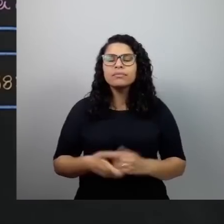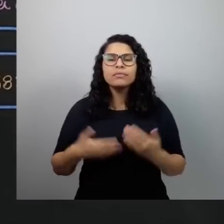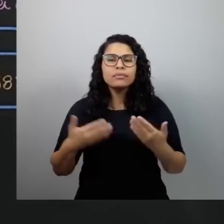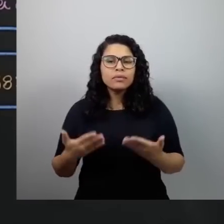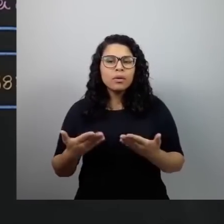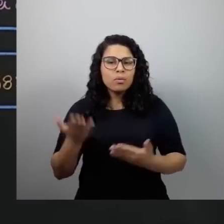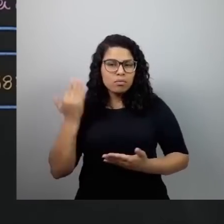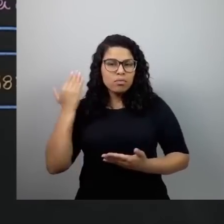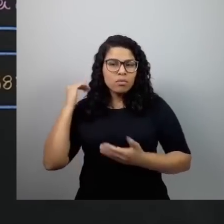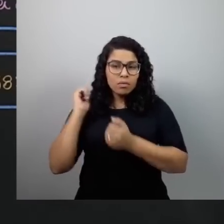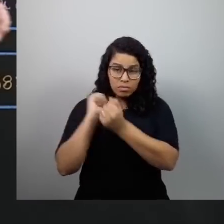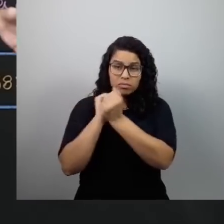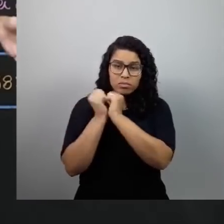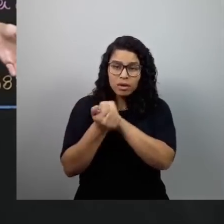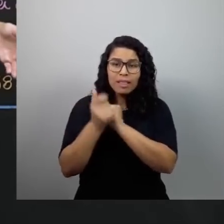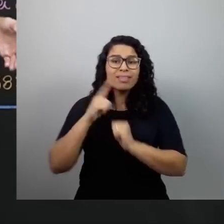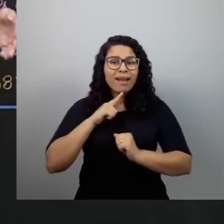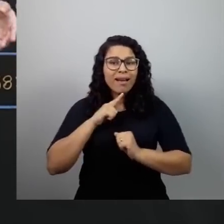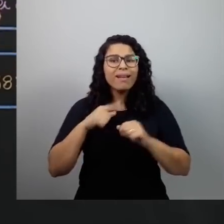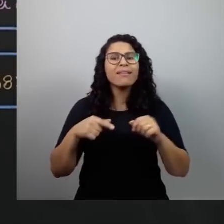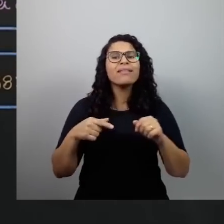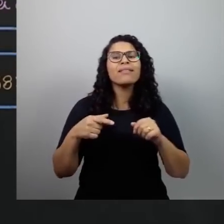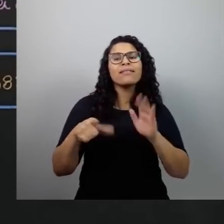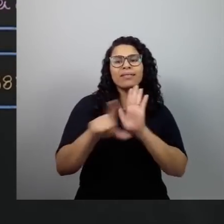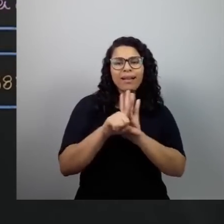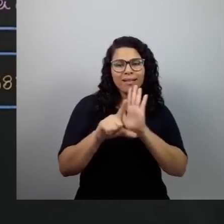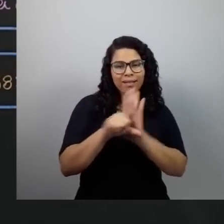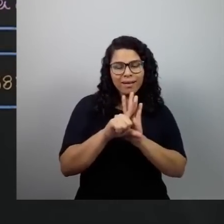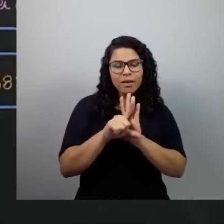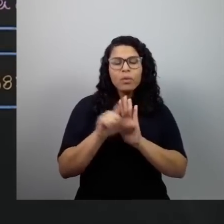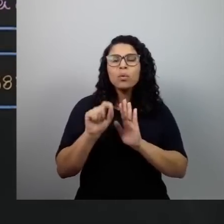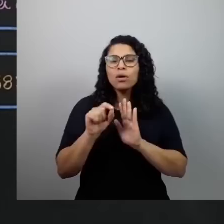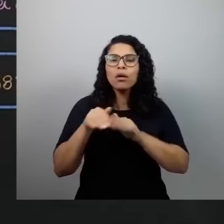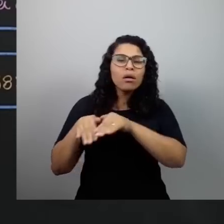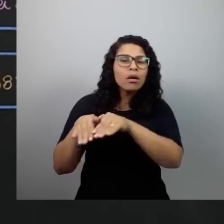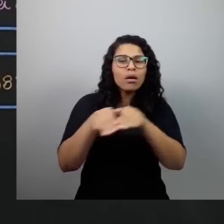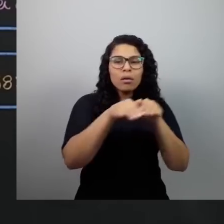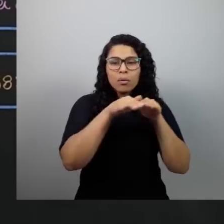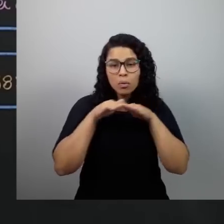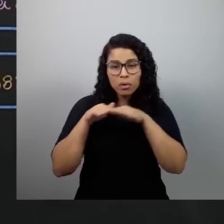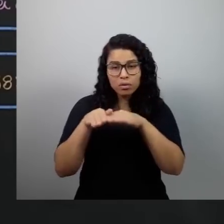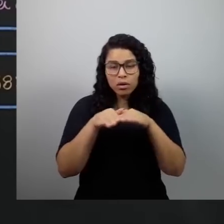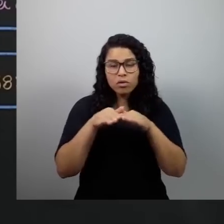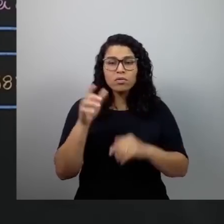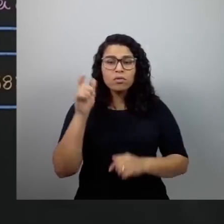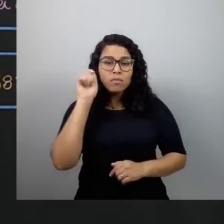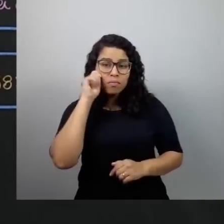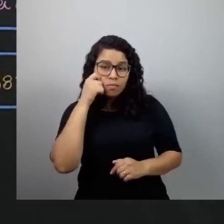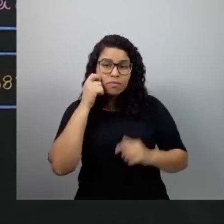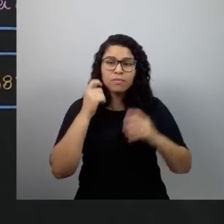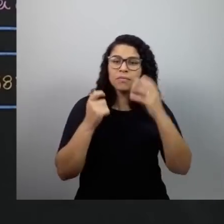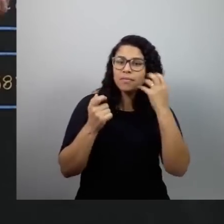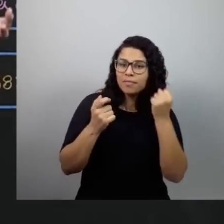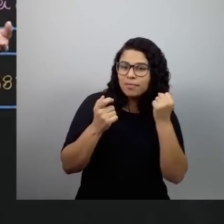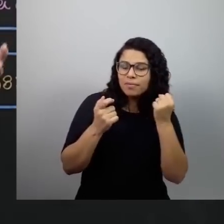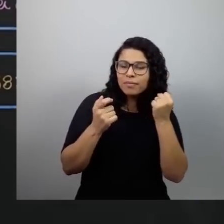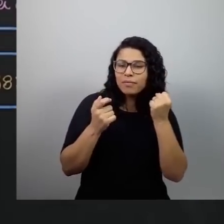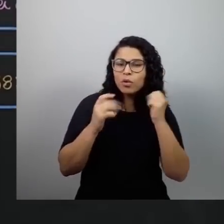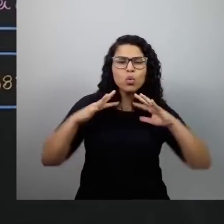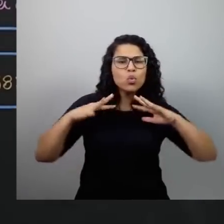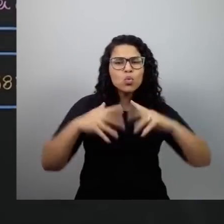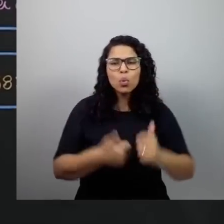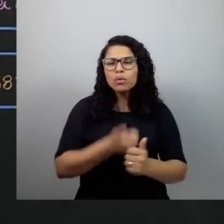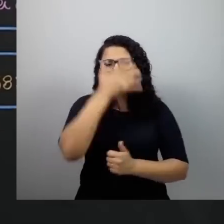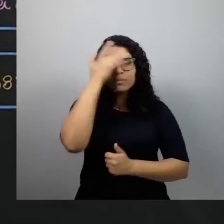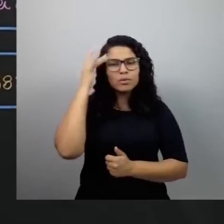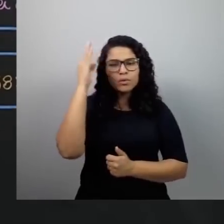final da escravidão, haja na lei, pelo menos, igualdade entre negros e brancos, entre todas as composições